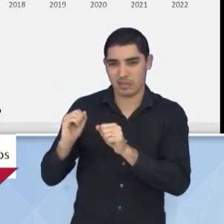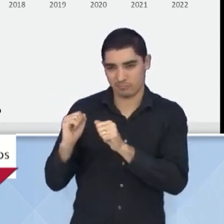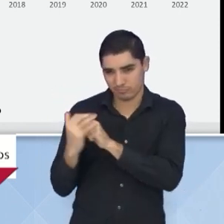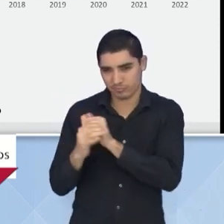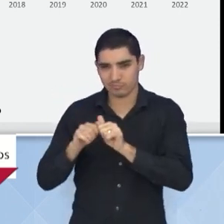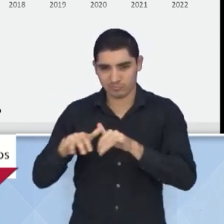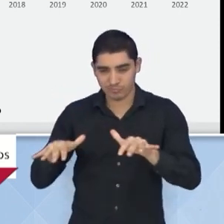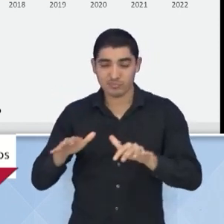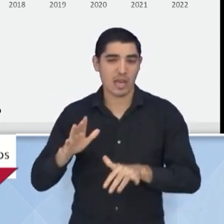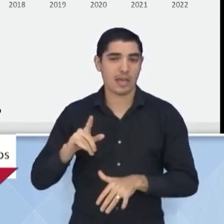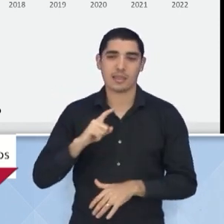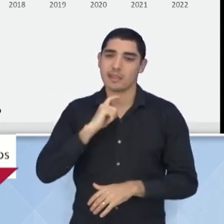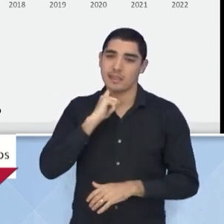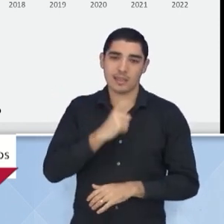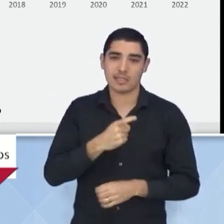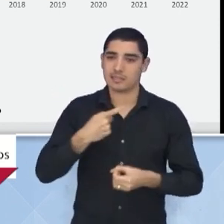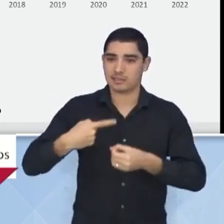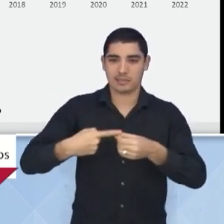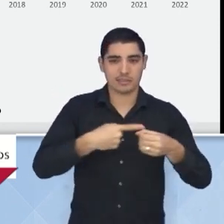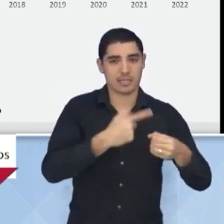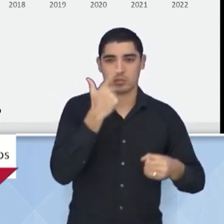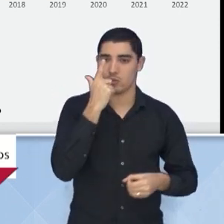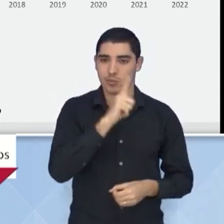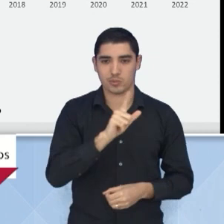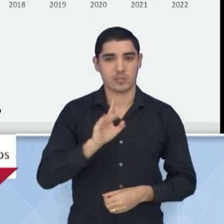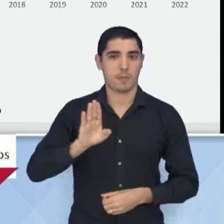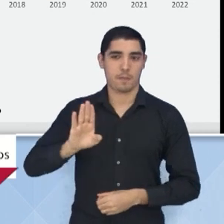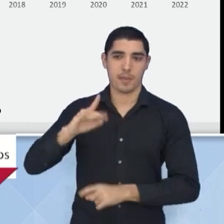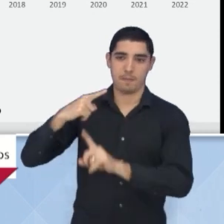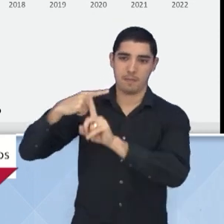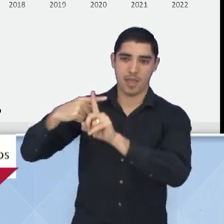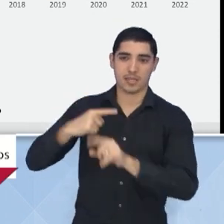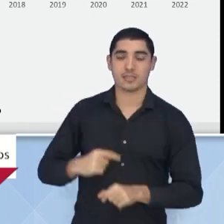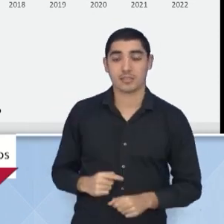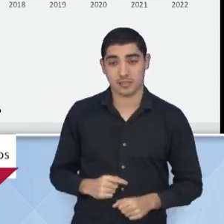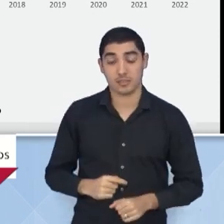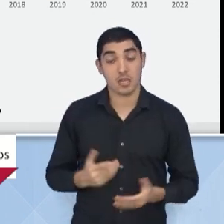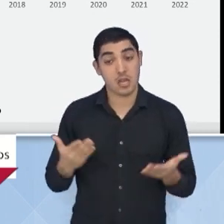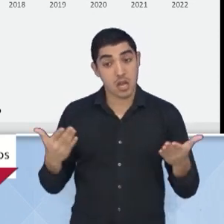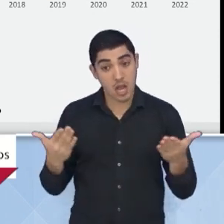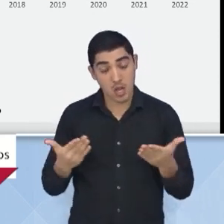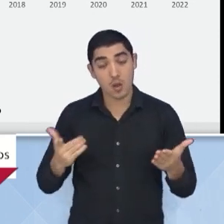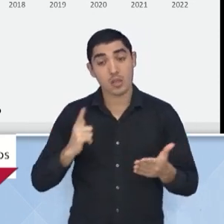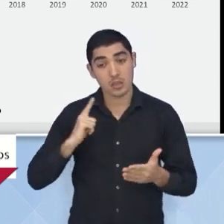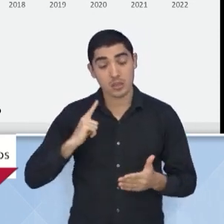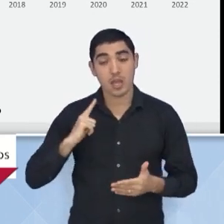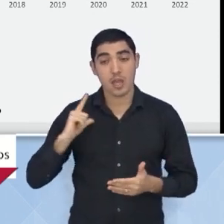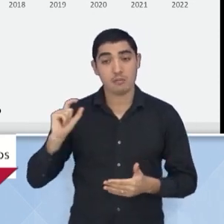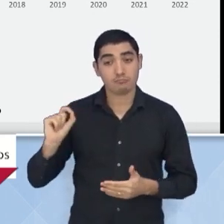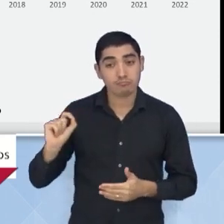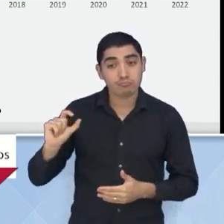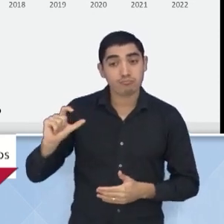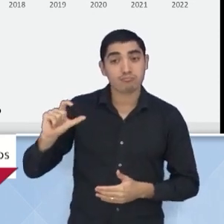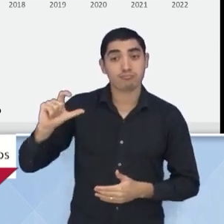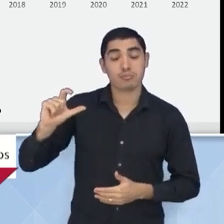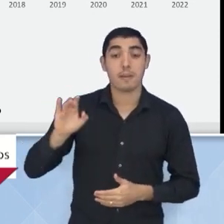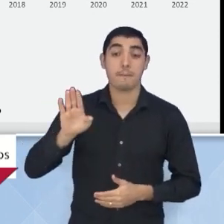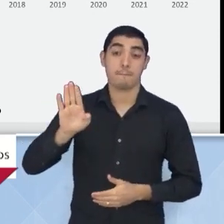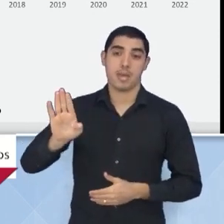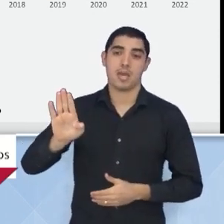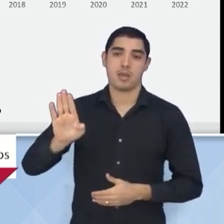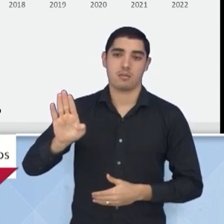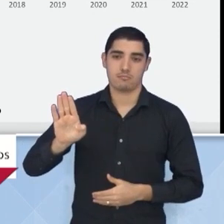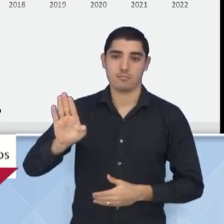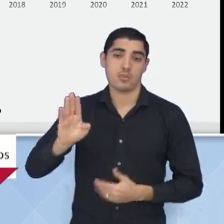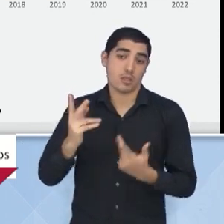município classificado na faixa B Mais e aí vem aumentando um pouquinho o número na faixa B efetiva que é